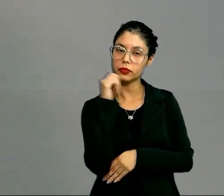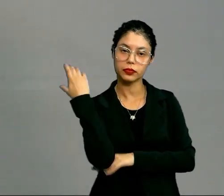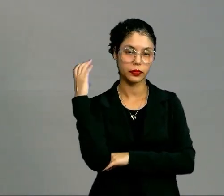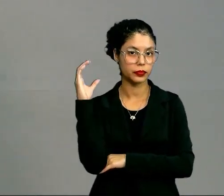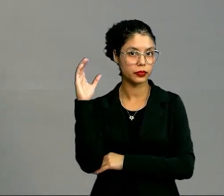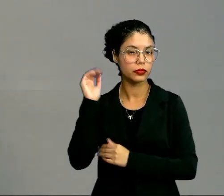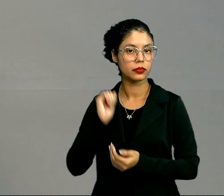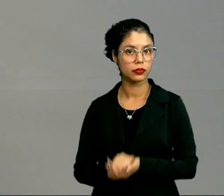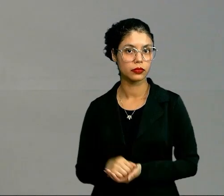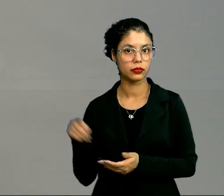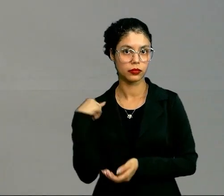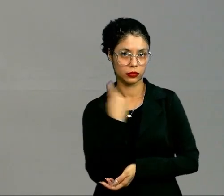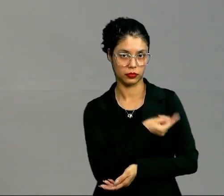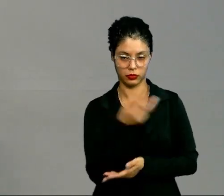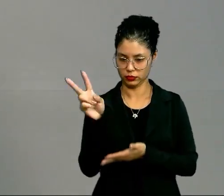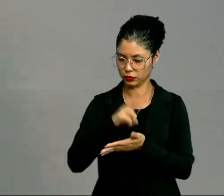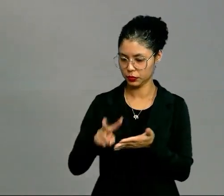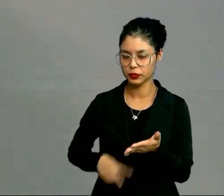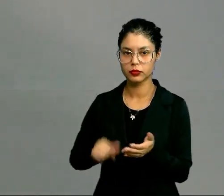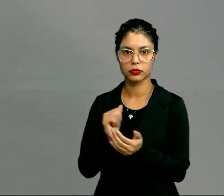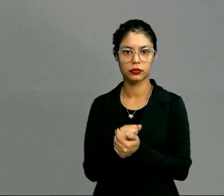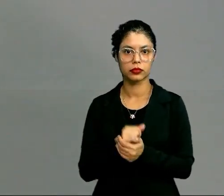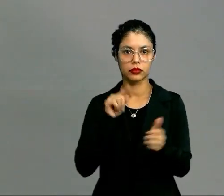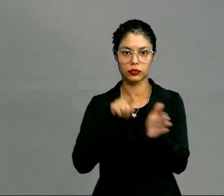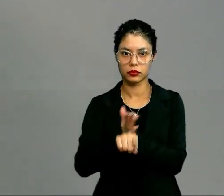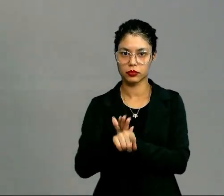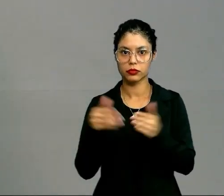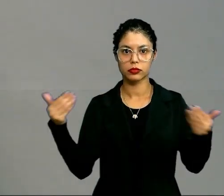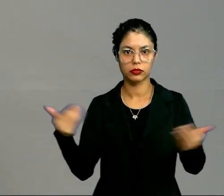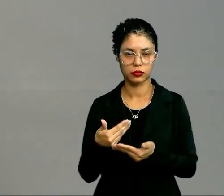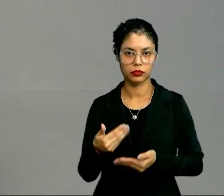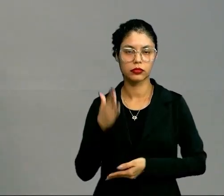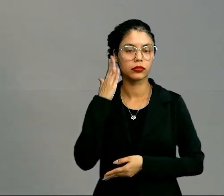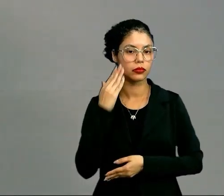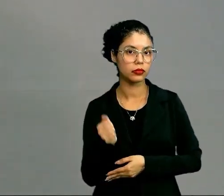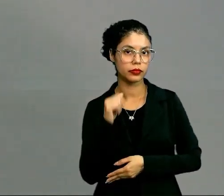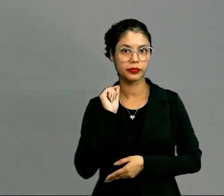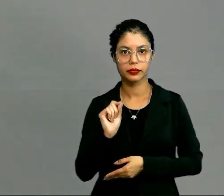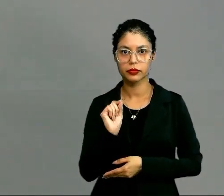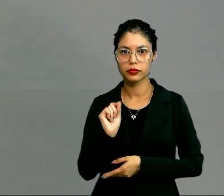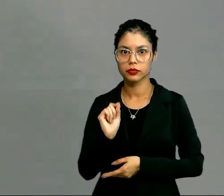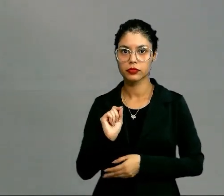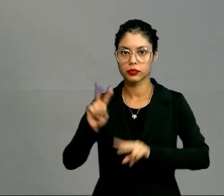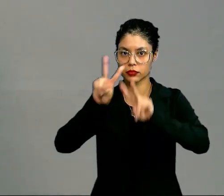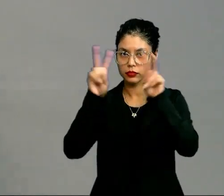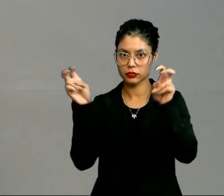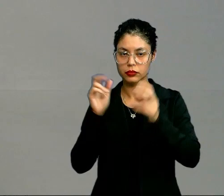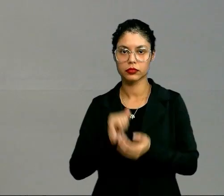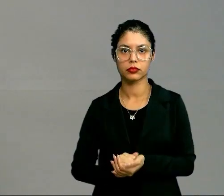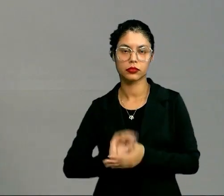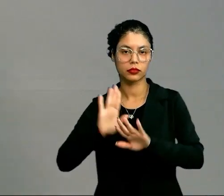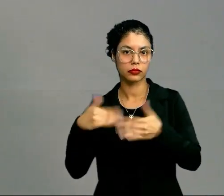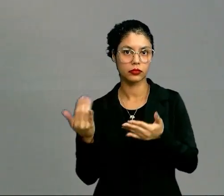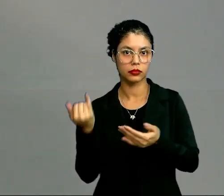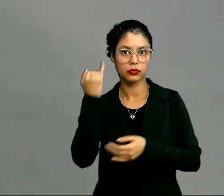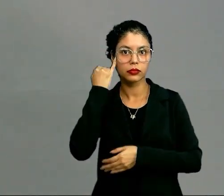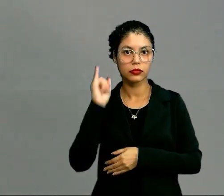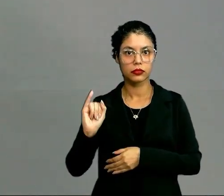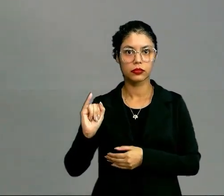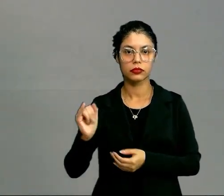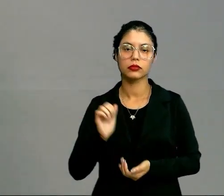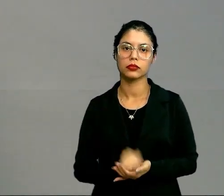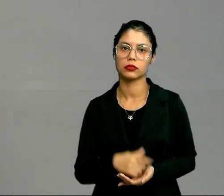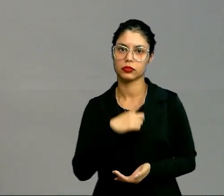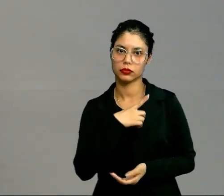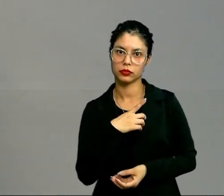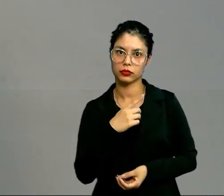cientista, e aí nós vamos à leitura do enunciado da questão, porque agora nós sabemos do que trata o texto, qual a ideia central, se